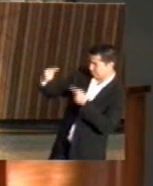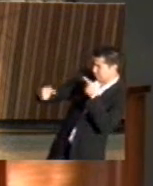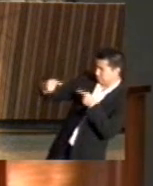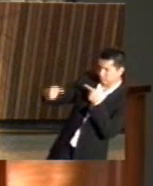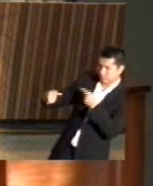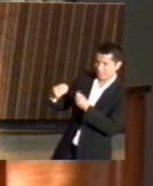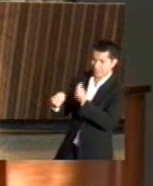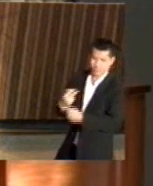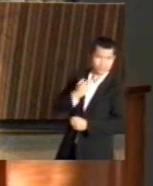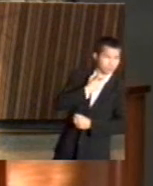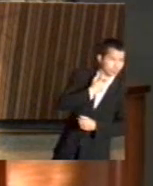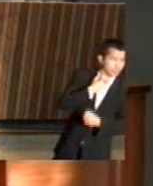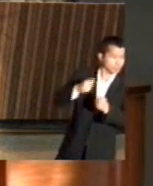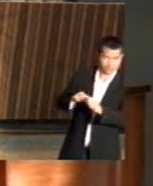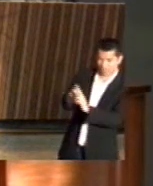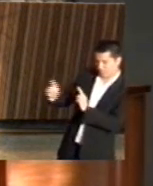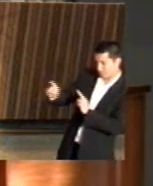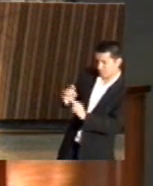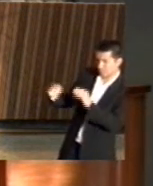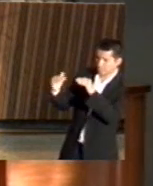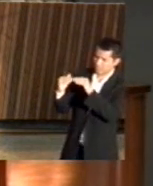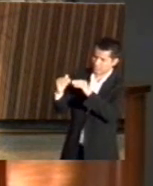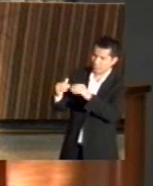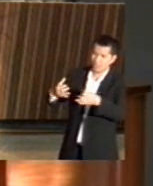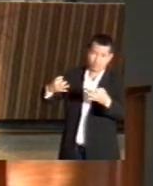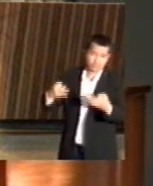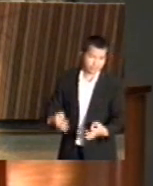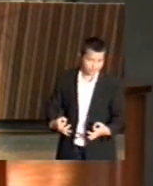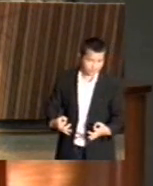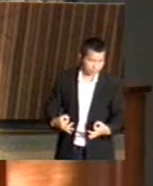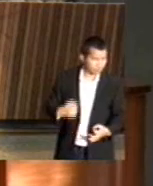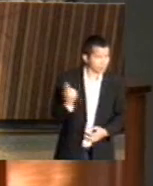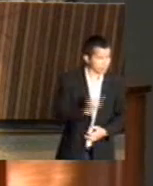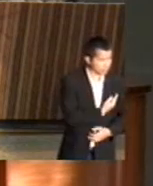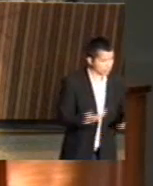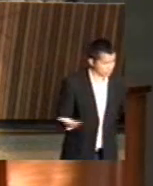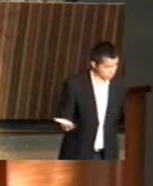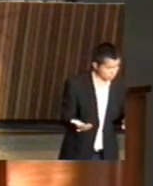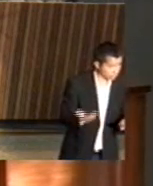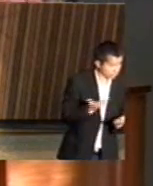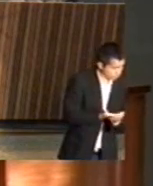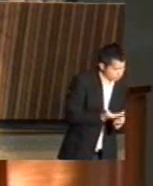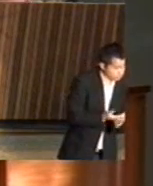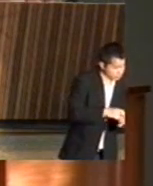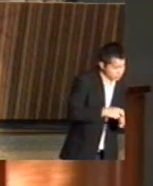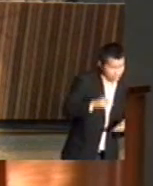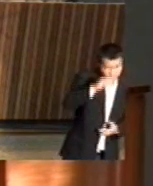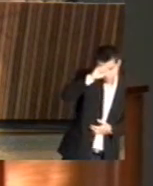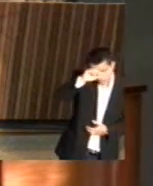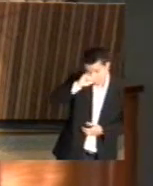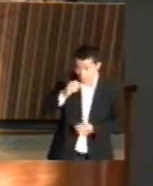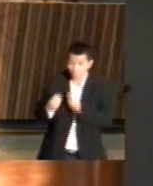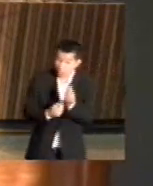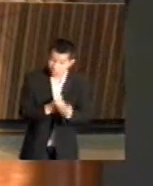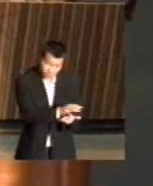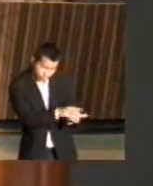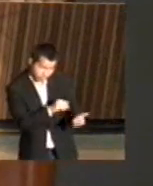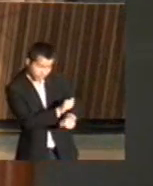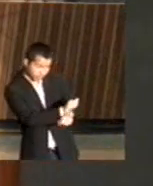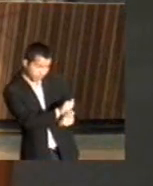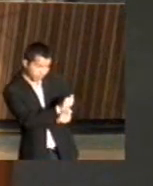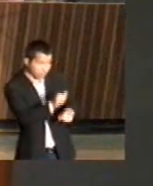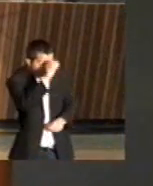os relacionamentos significativos da nossa vida. Que atitudes nós podemos aprender com Abraão